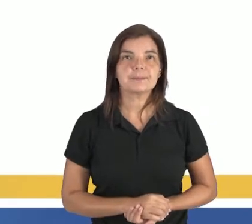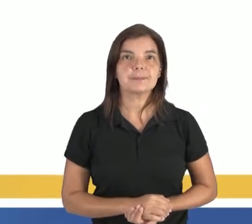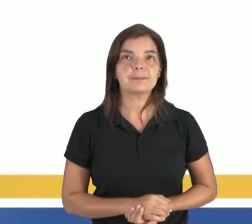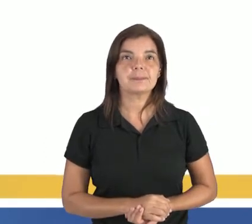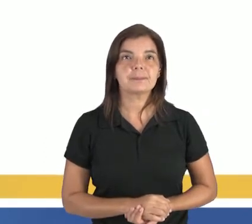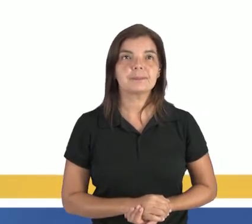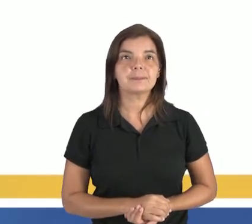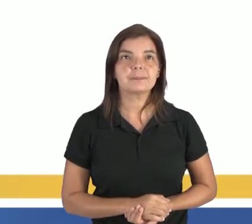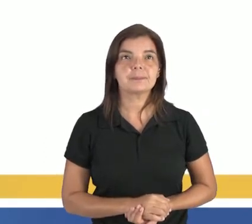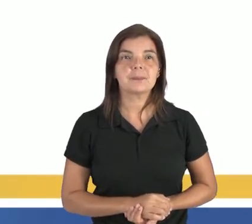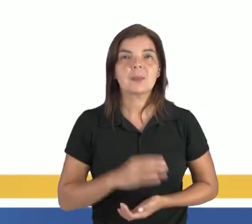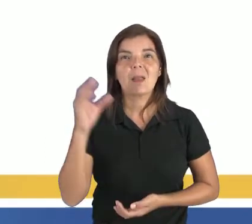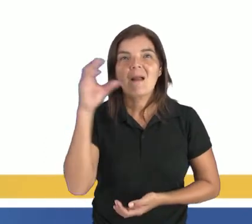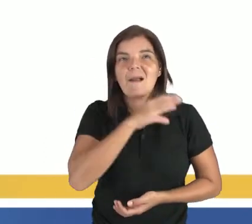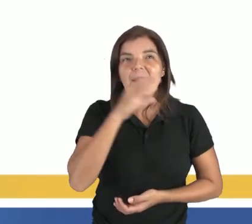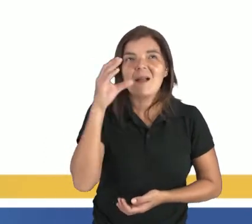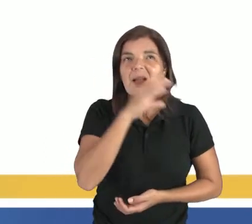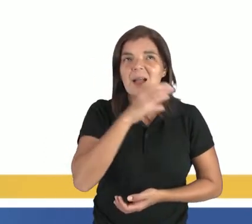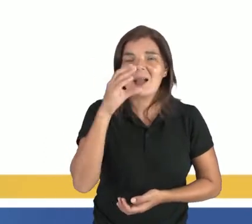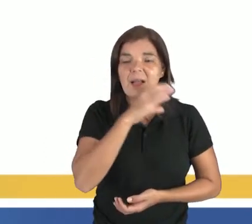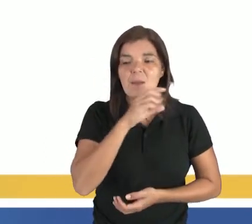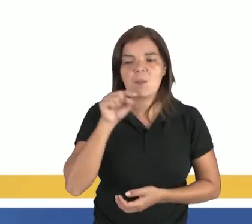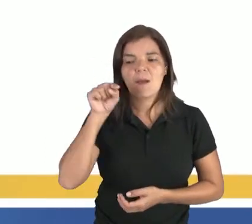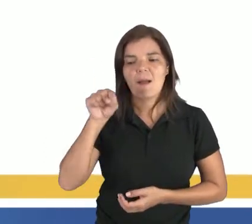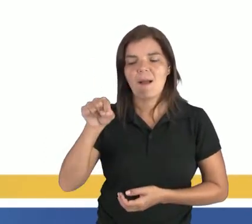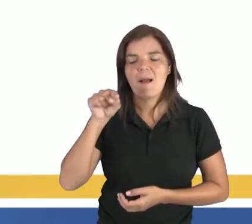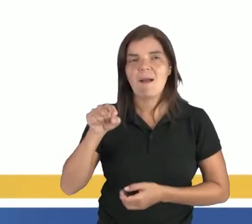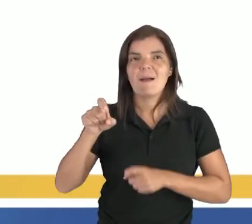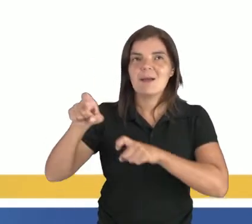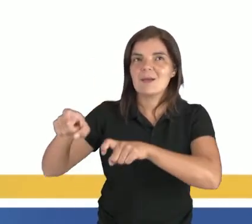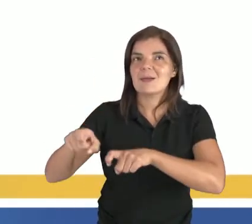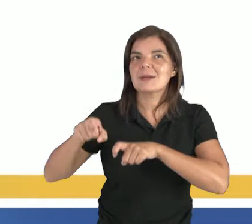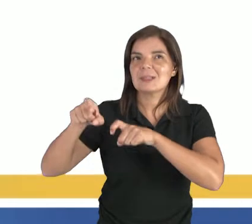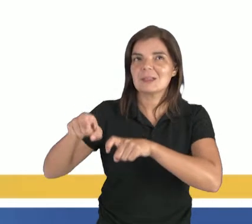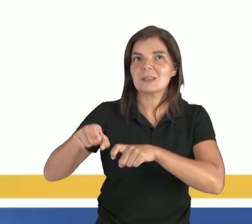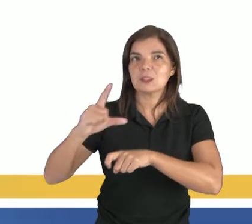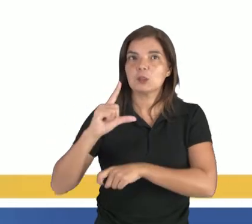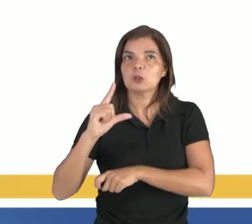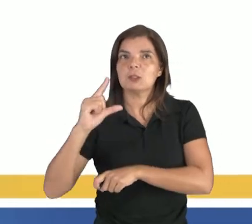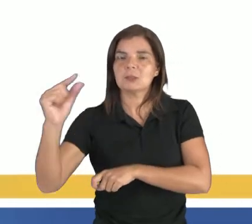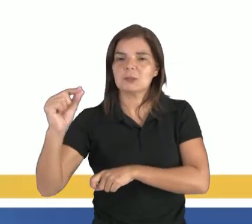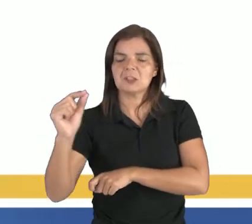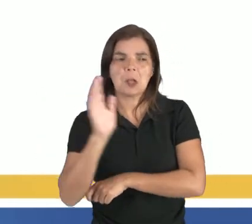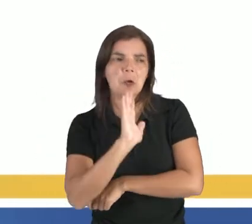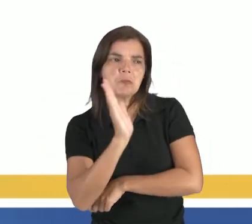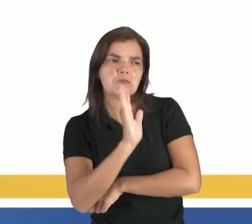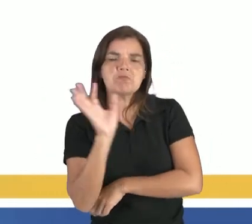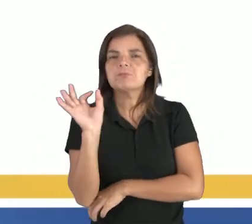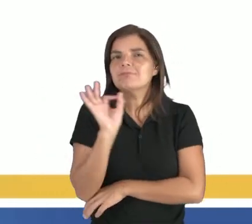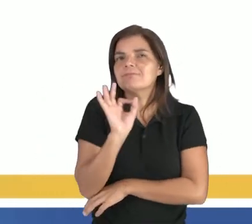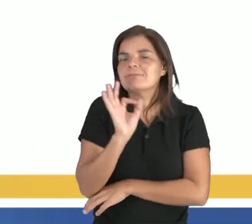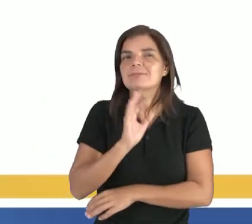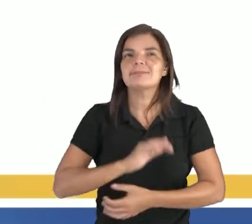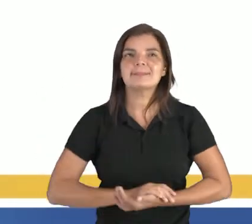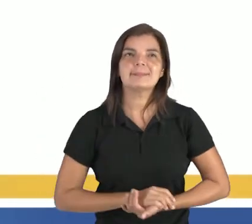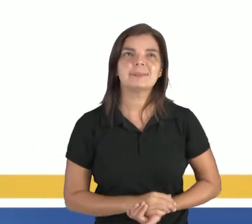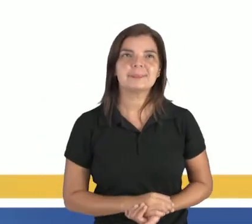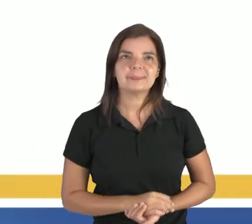Quickly, that farmer left without goodbyes. Então, rapidamente, aquele fazendeiro saiu sem dar